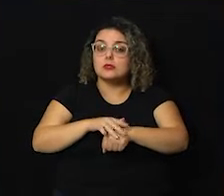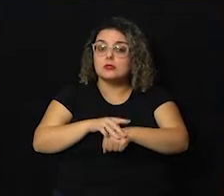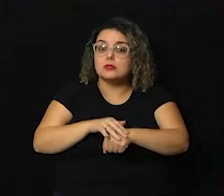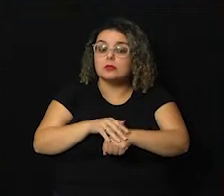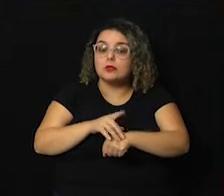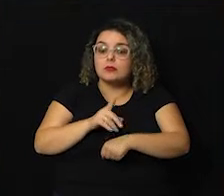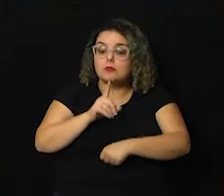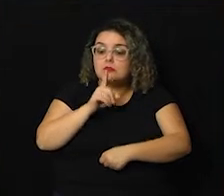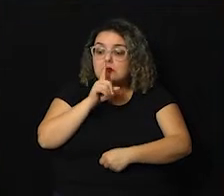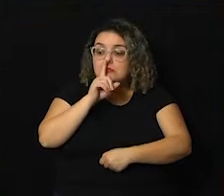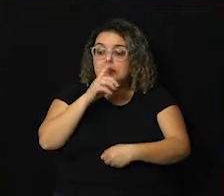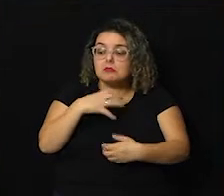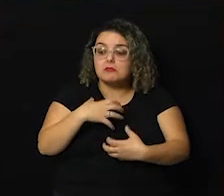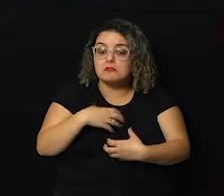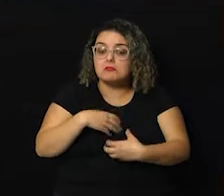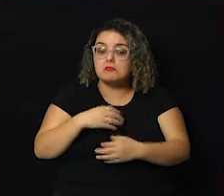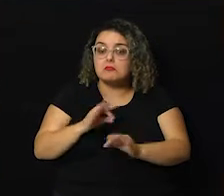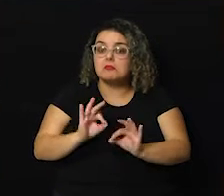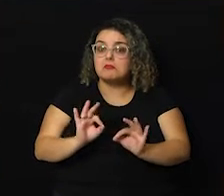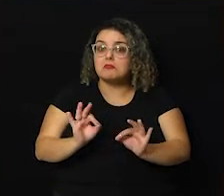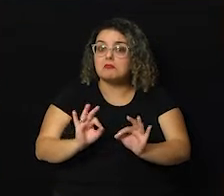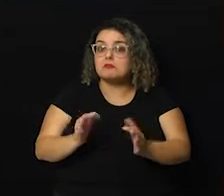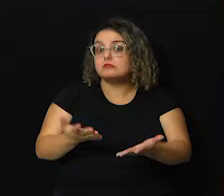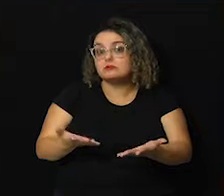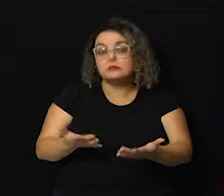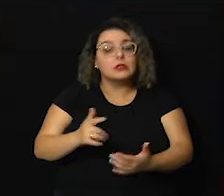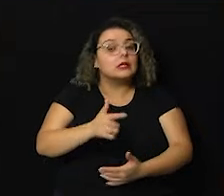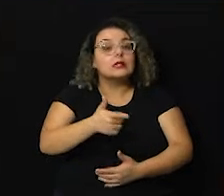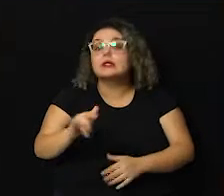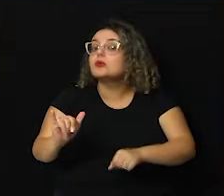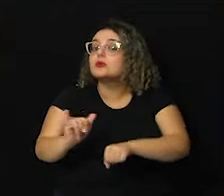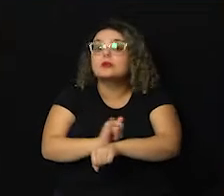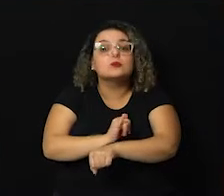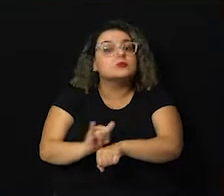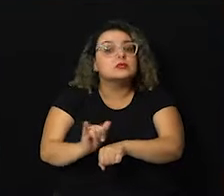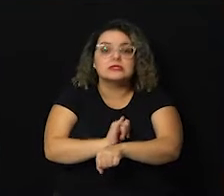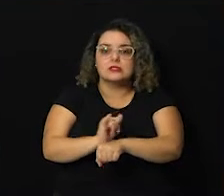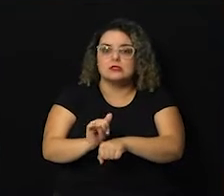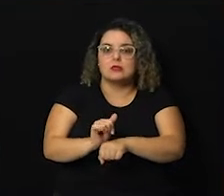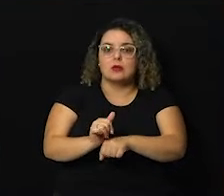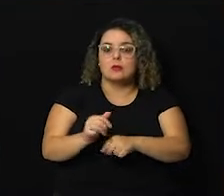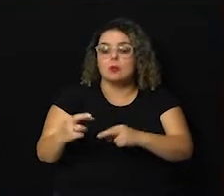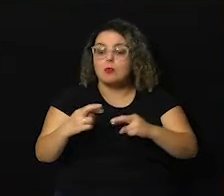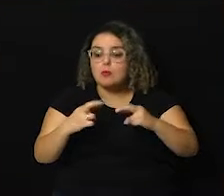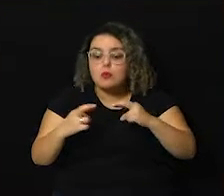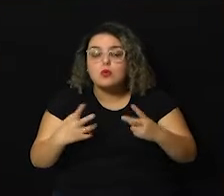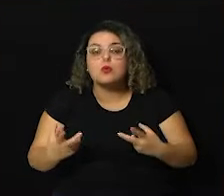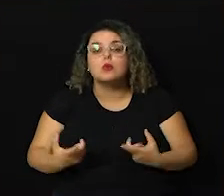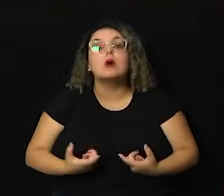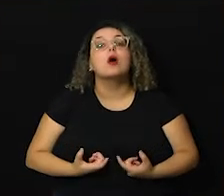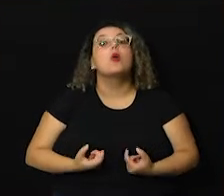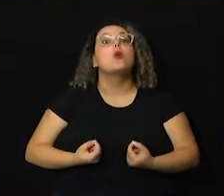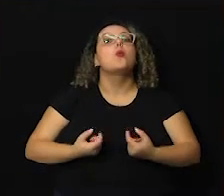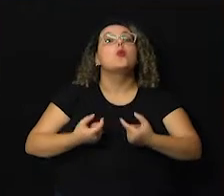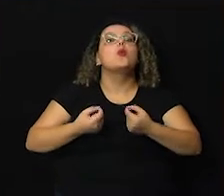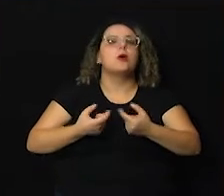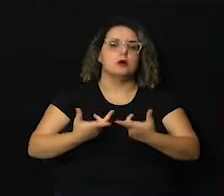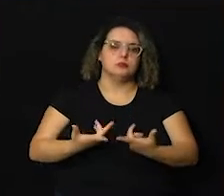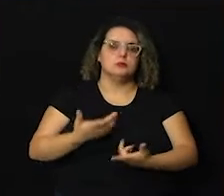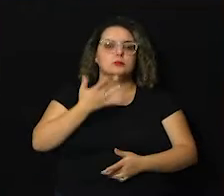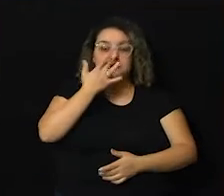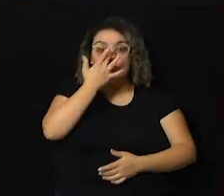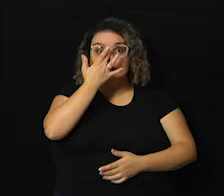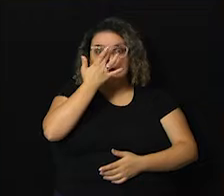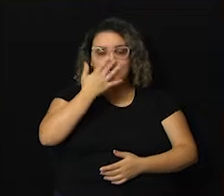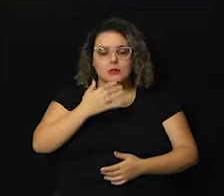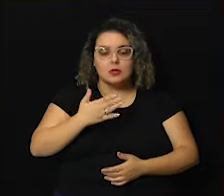dos cânceres, né? E que nós não temos uma estratégia de rastreamento para o câncer renal, tá? Então, é um diagnóstico